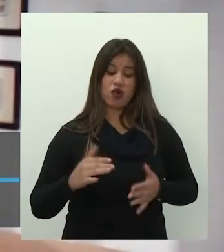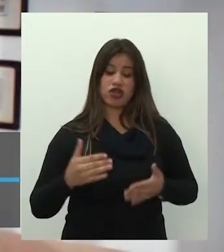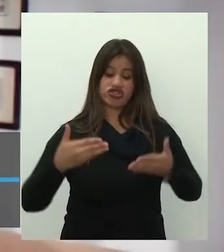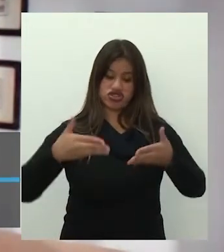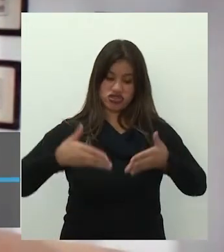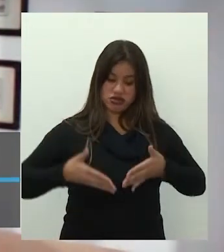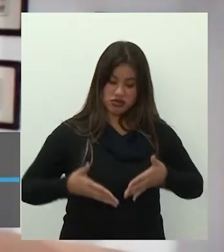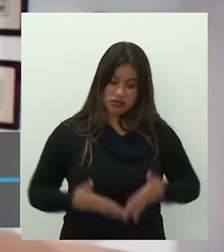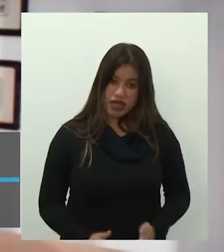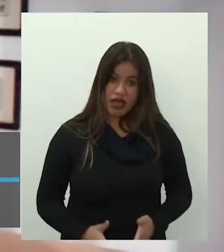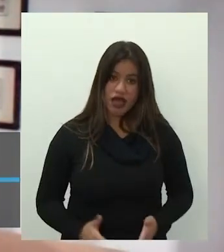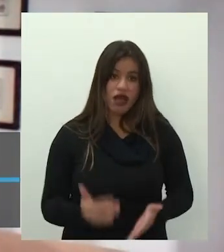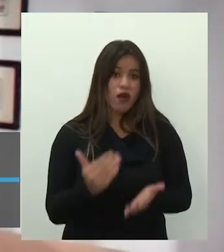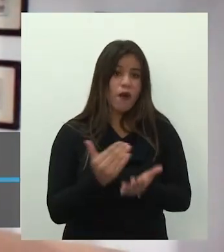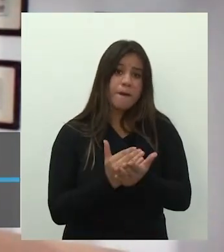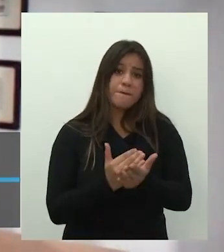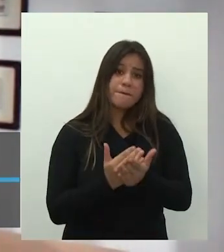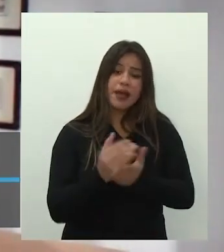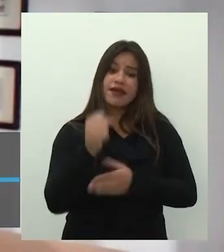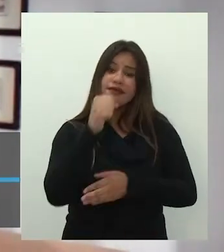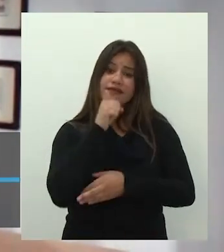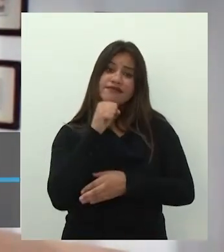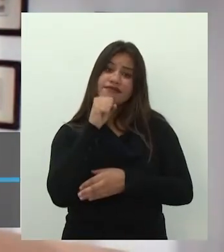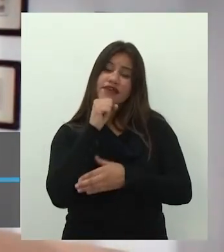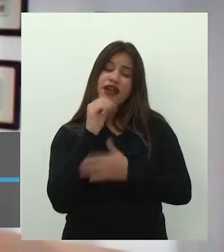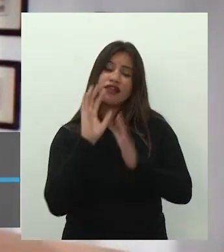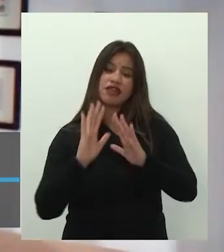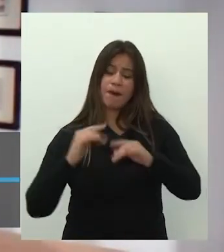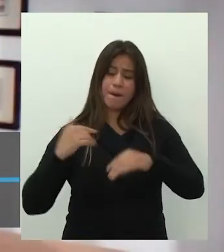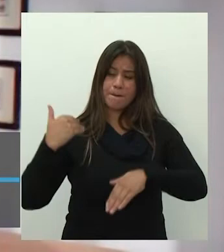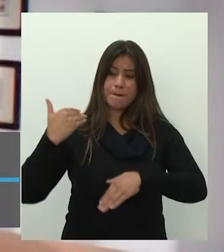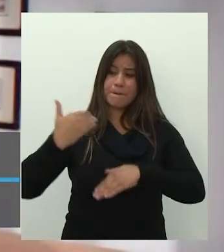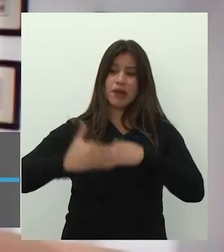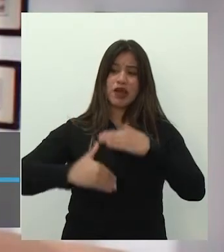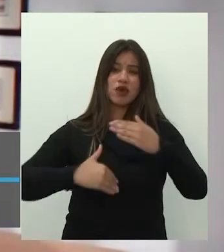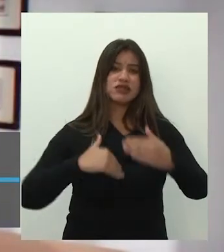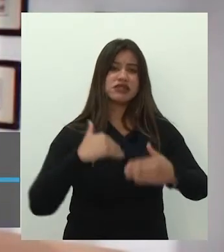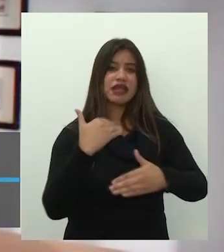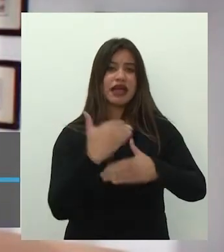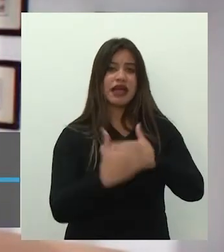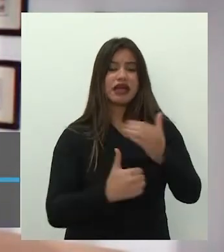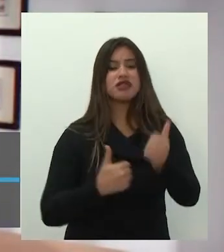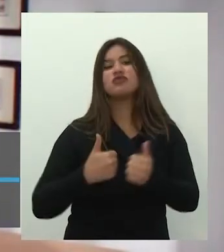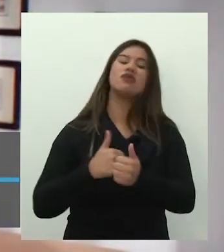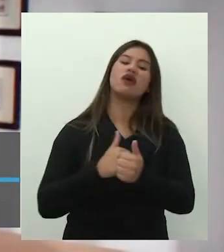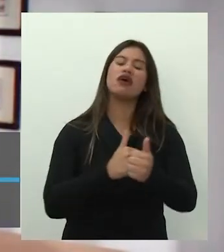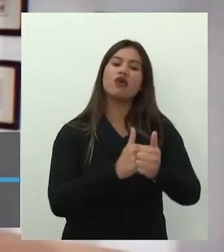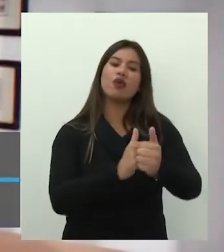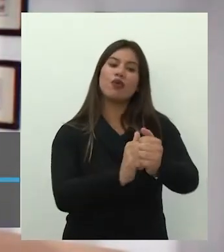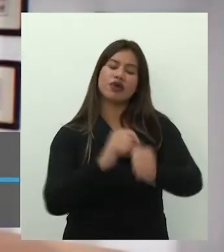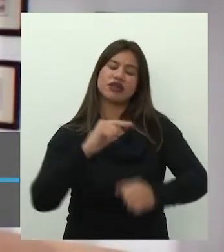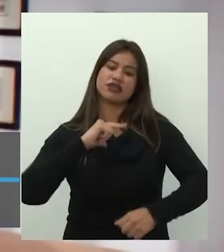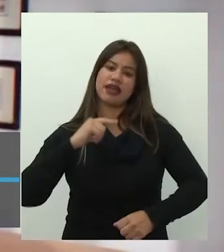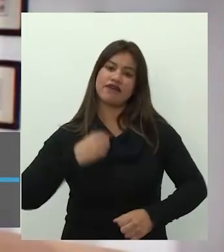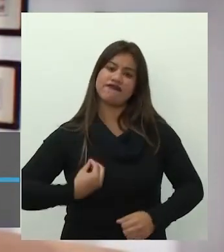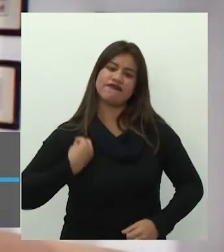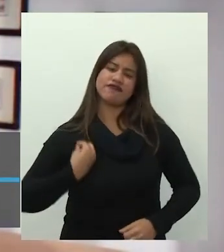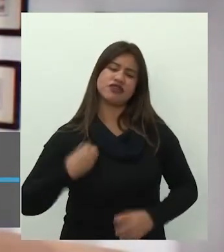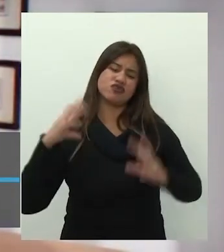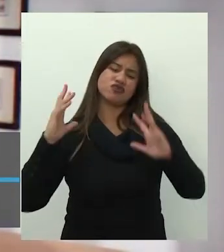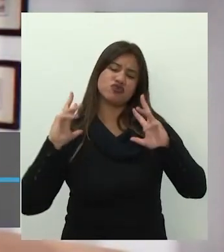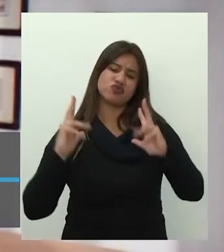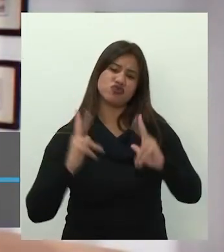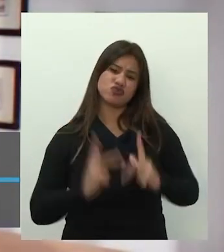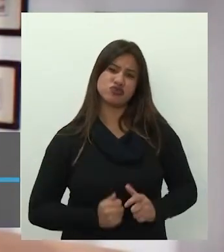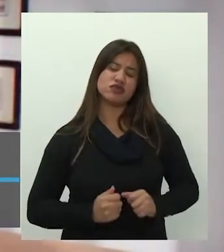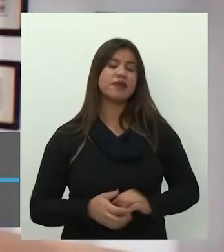nascemos, na verdade. Então, o envelhecimento é um processo que nos acompanha durante toda a vida. Mas,